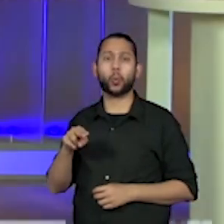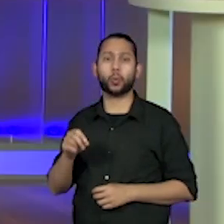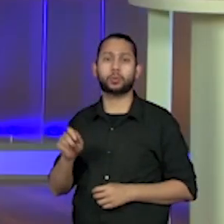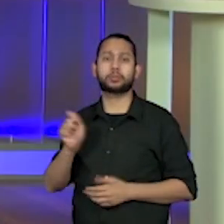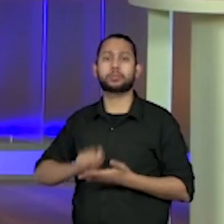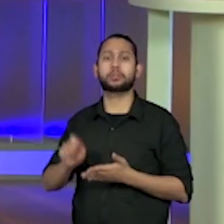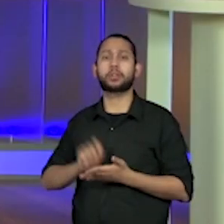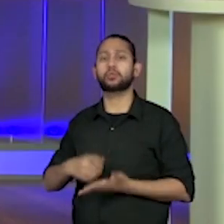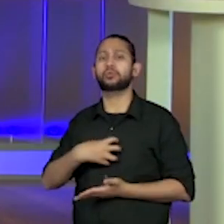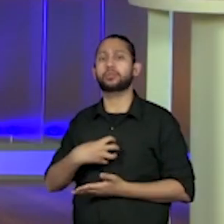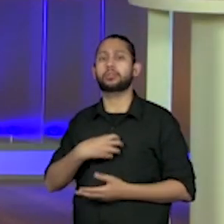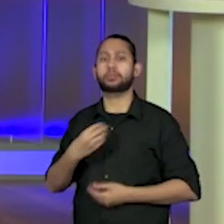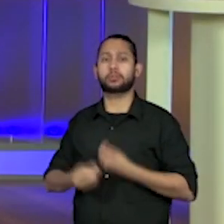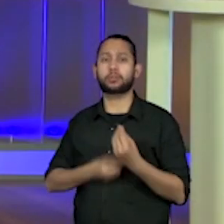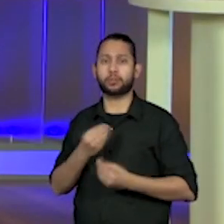fracionária?